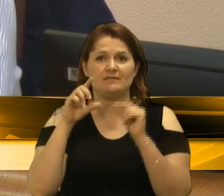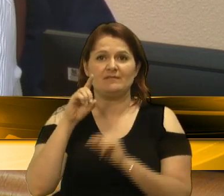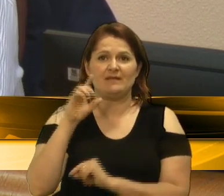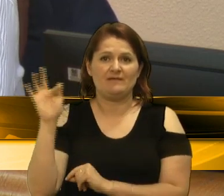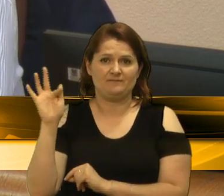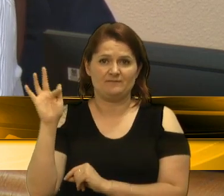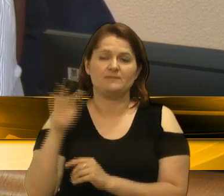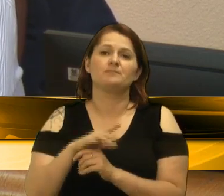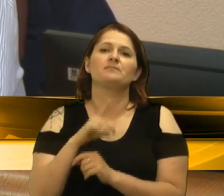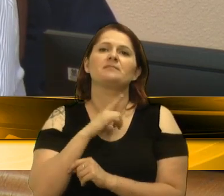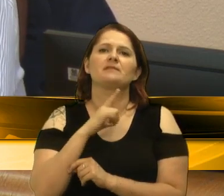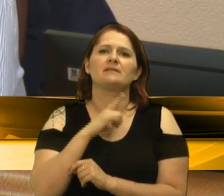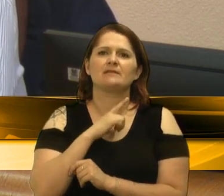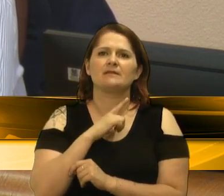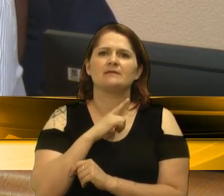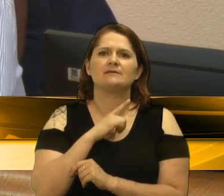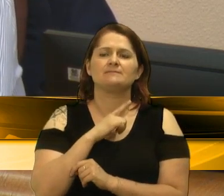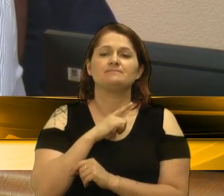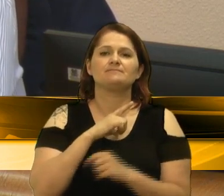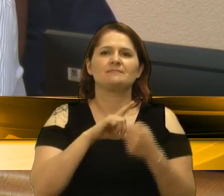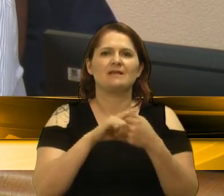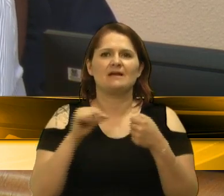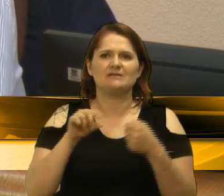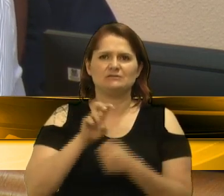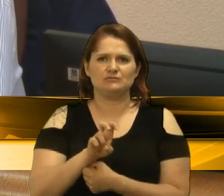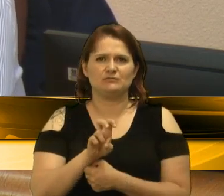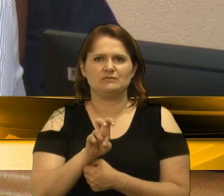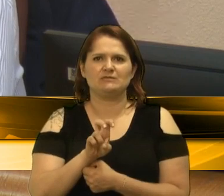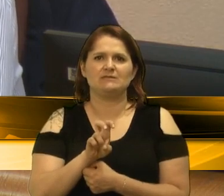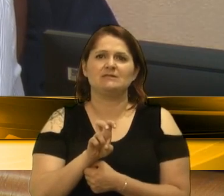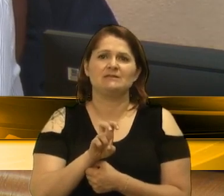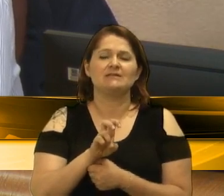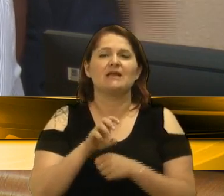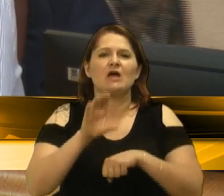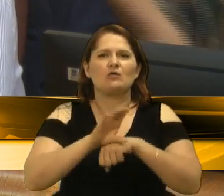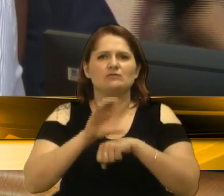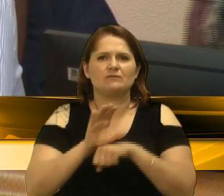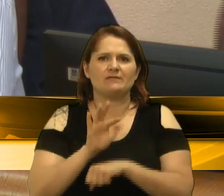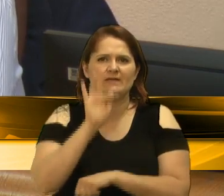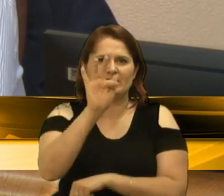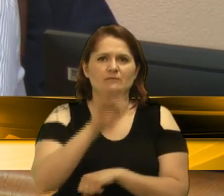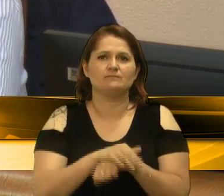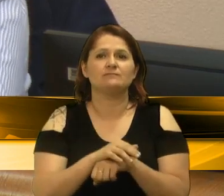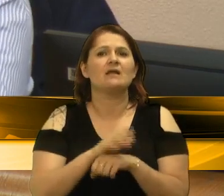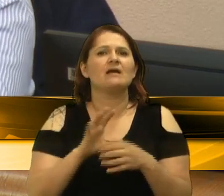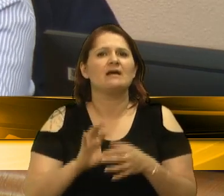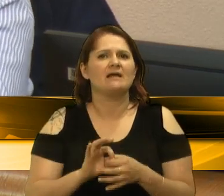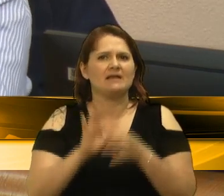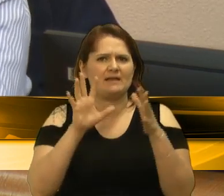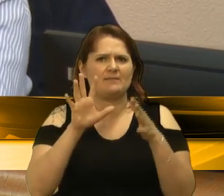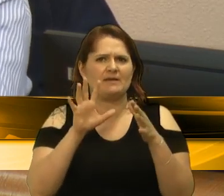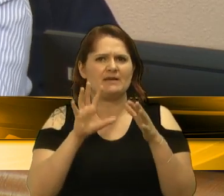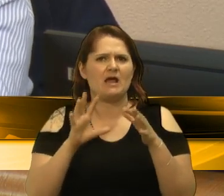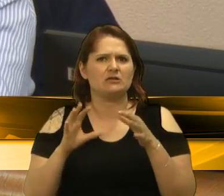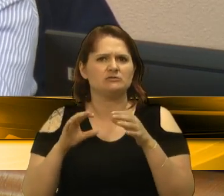pública, limitações, ofensa ao artigo 5º, 16º da Constituição Federal. A liberdade de reunião e associação para